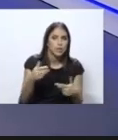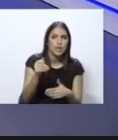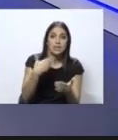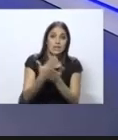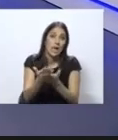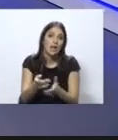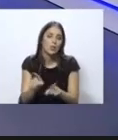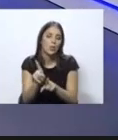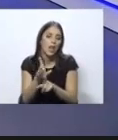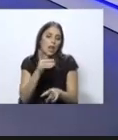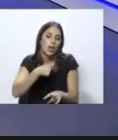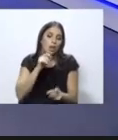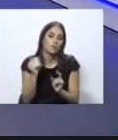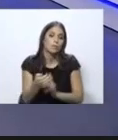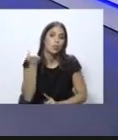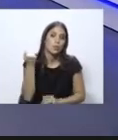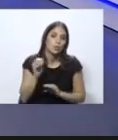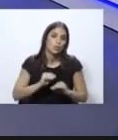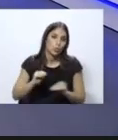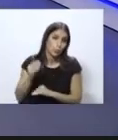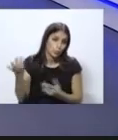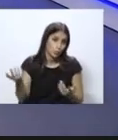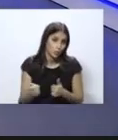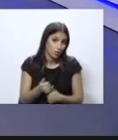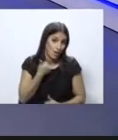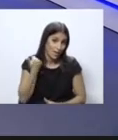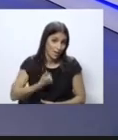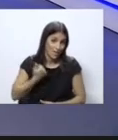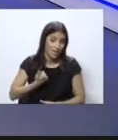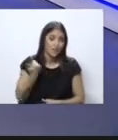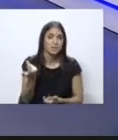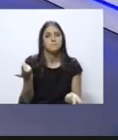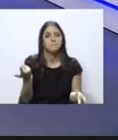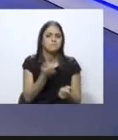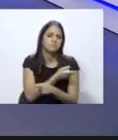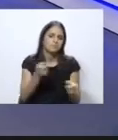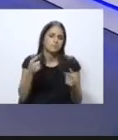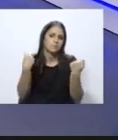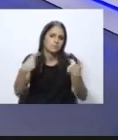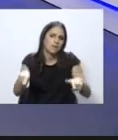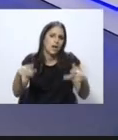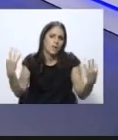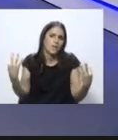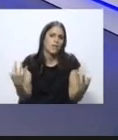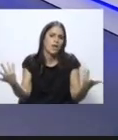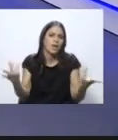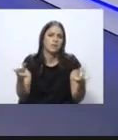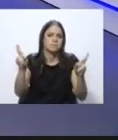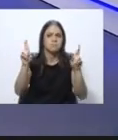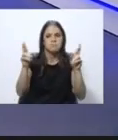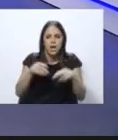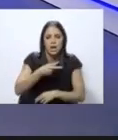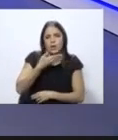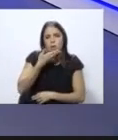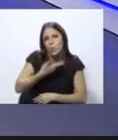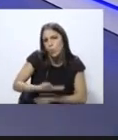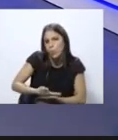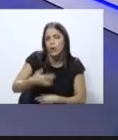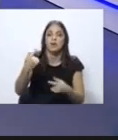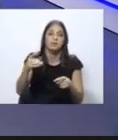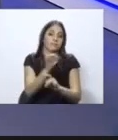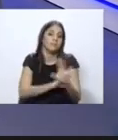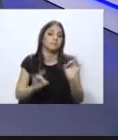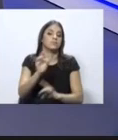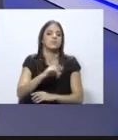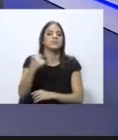a ganhar muitos jogos. E pouco mais a dizer, tem já experiência europeia de algumas épocas, particularmente na Lazio e no West